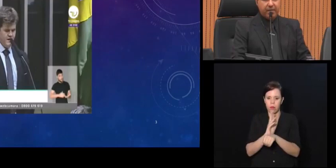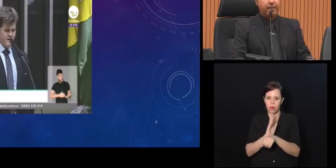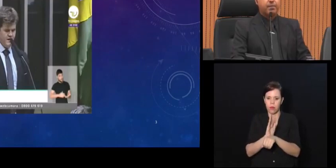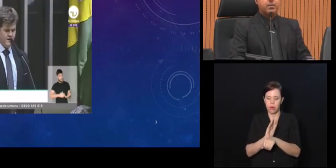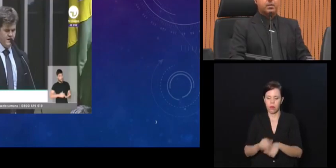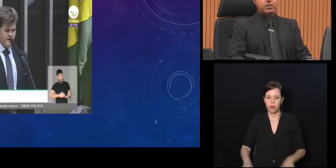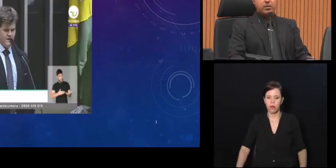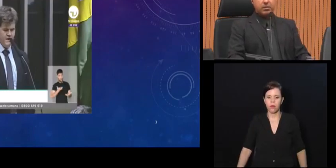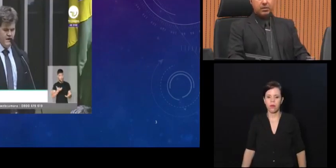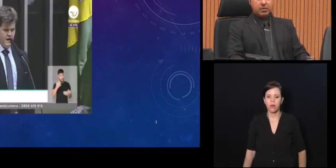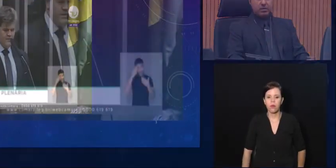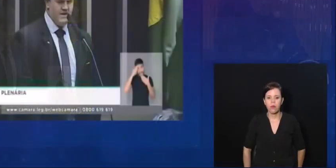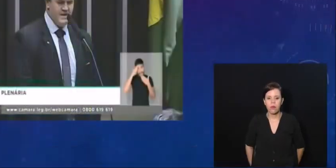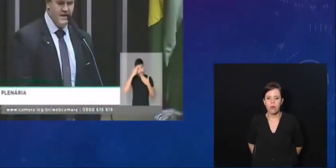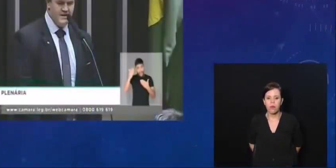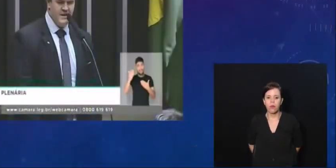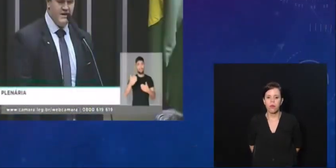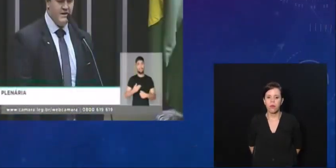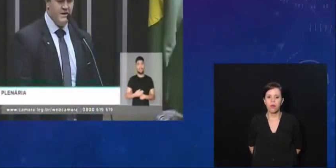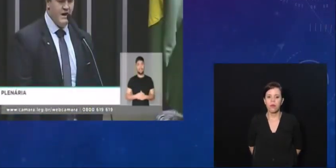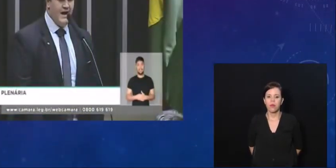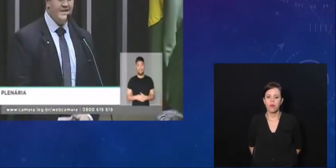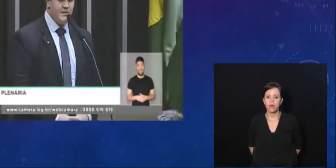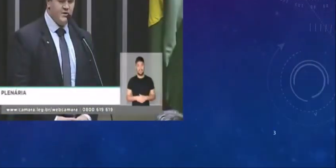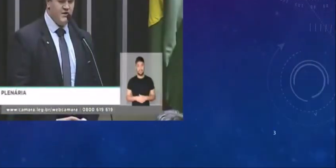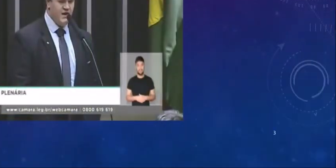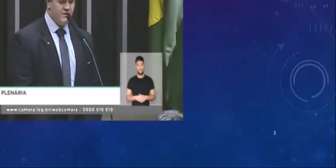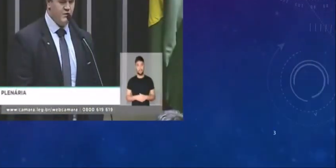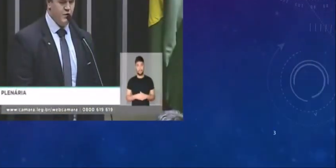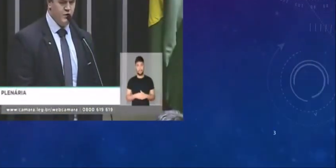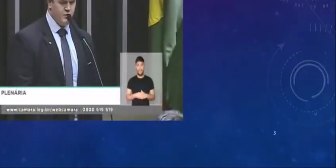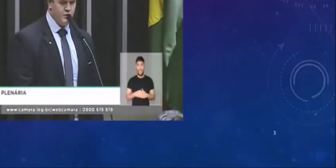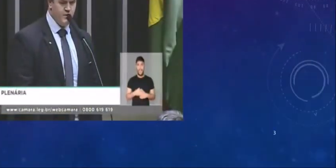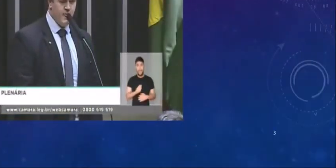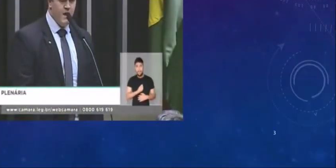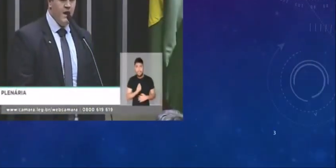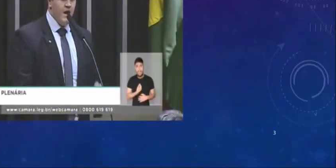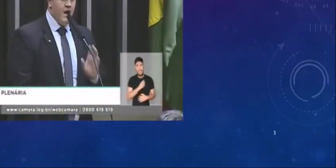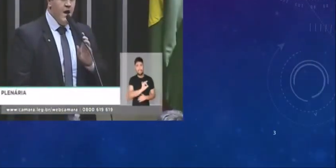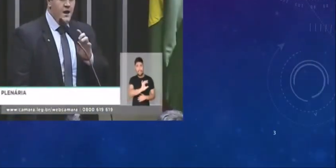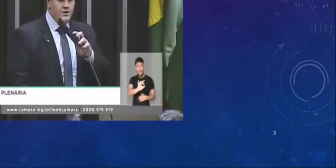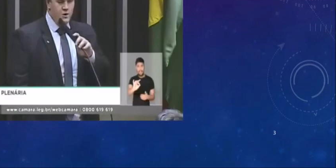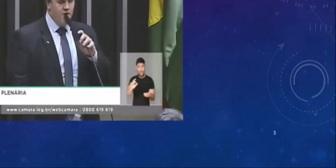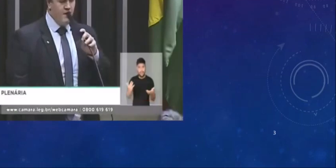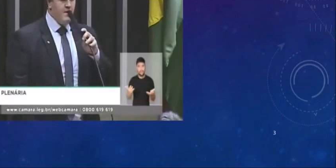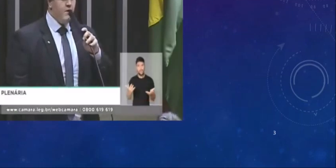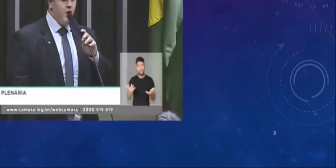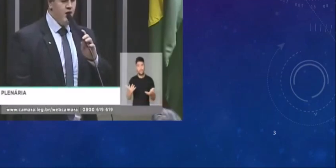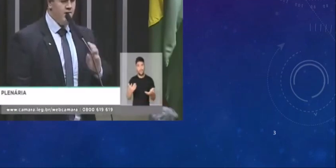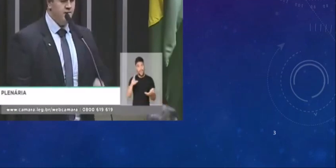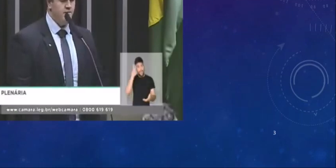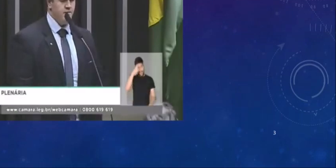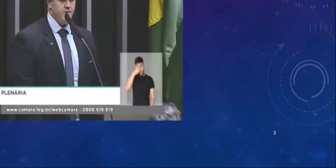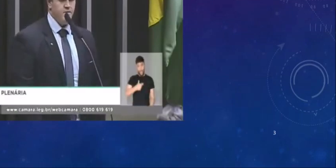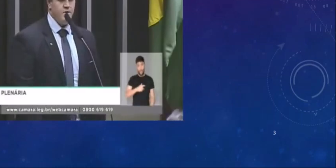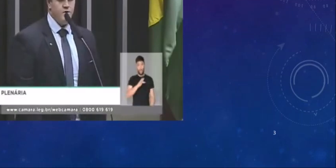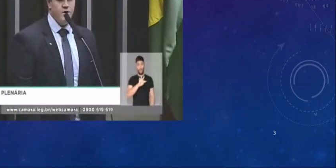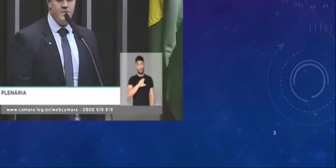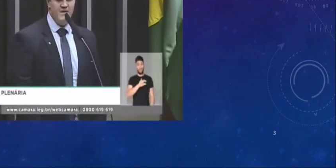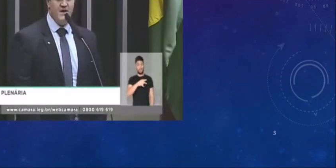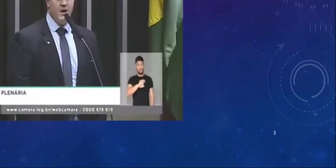Rigoni. Agradecer a presença e a receptividade de todos. Eu sou Felipe Rigoni,